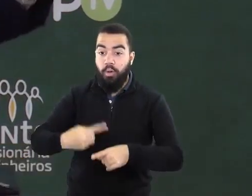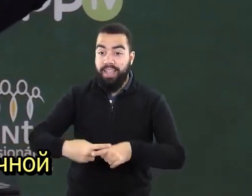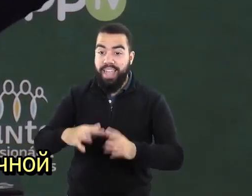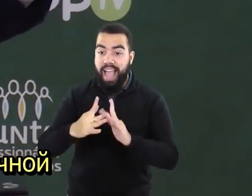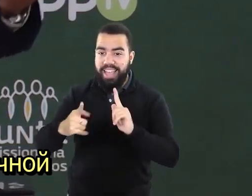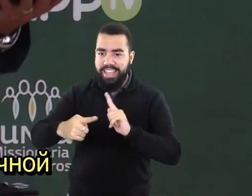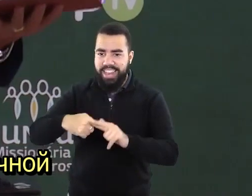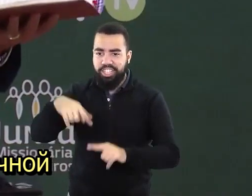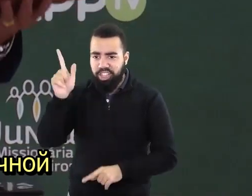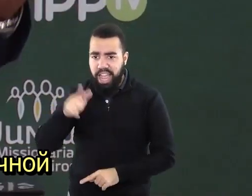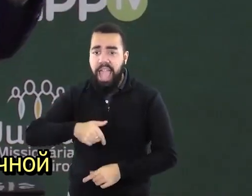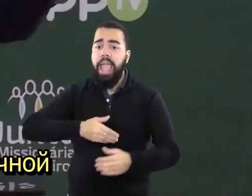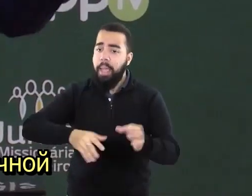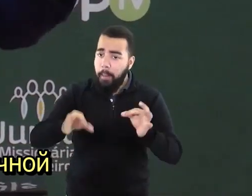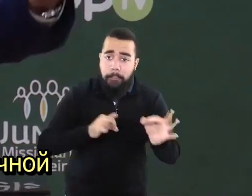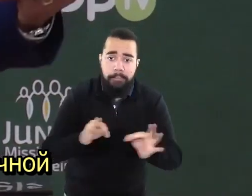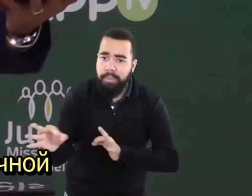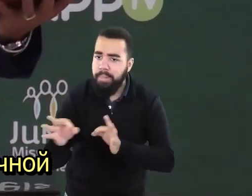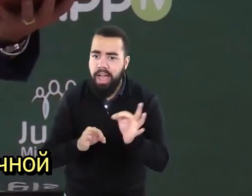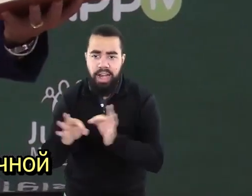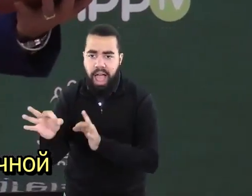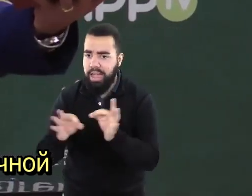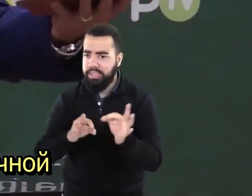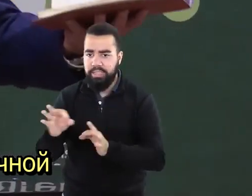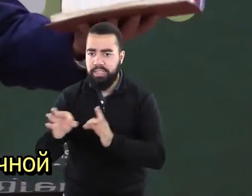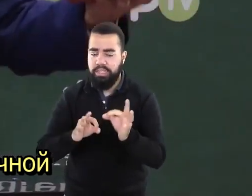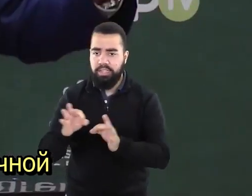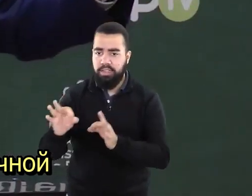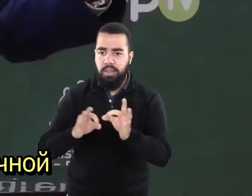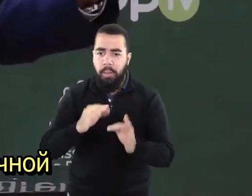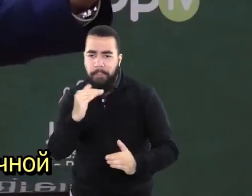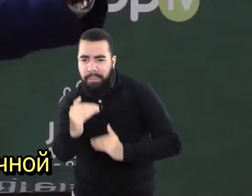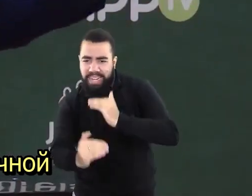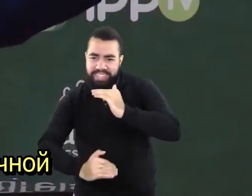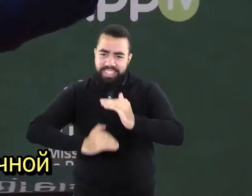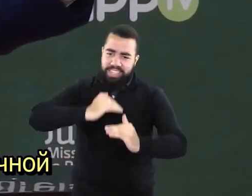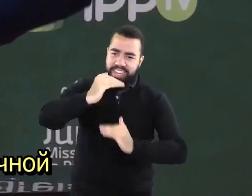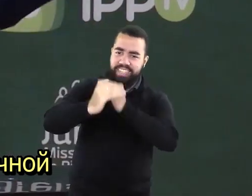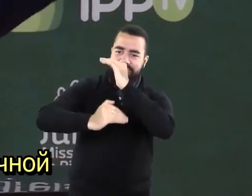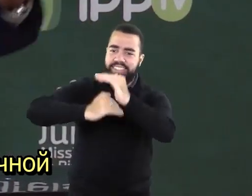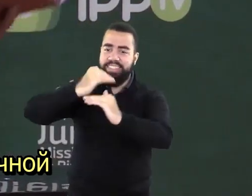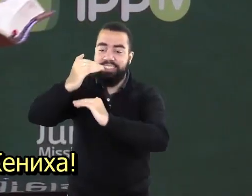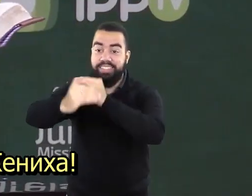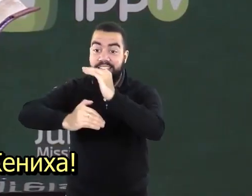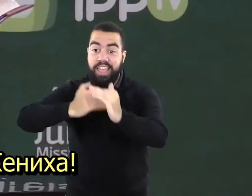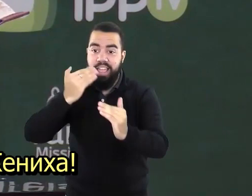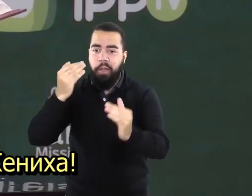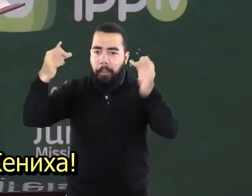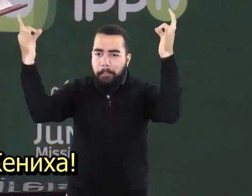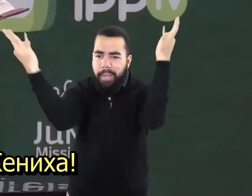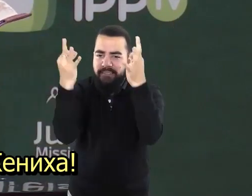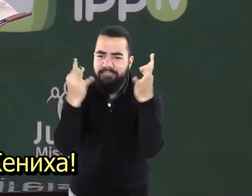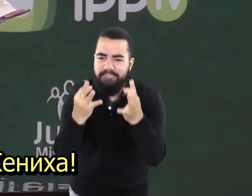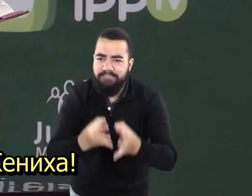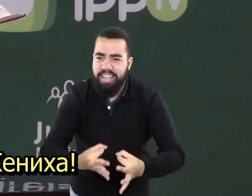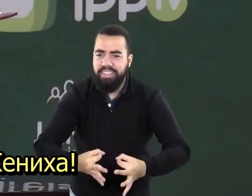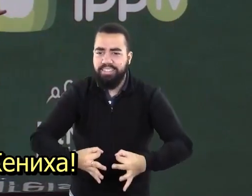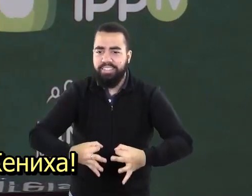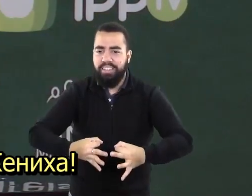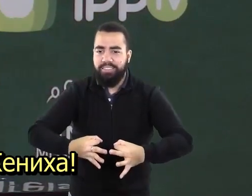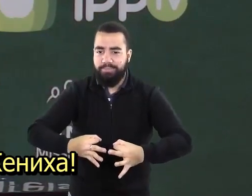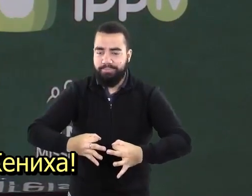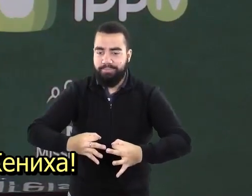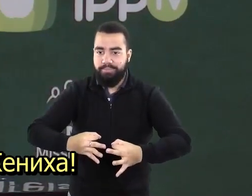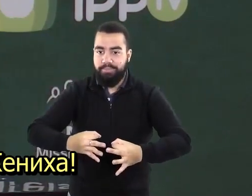noiva, uma mulher, uma esposa santa, pura e sem defeito para o Senhor Jesus, o noivo